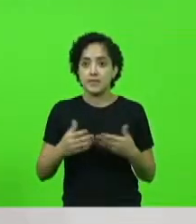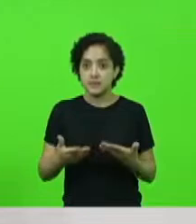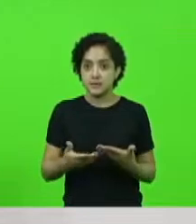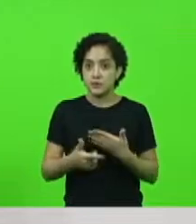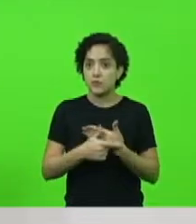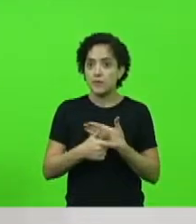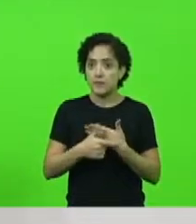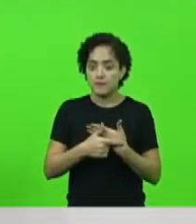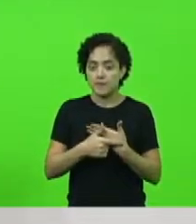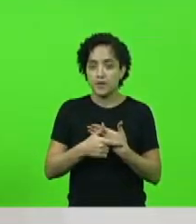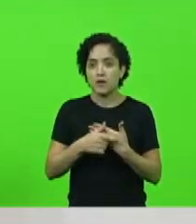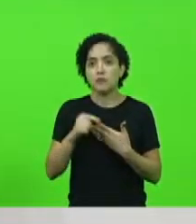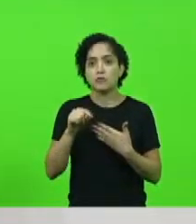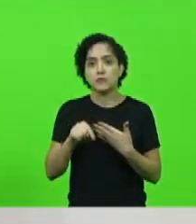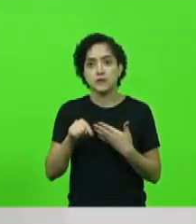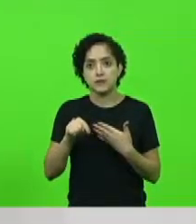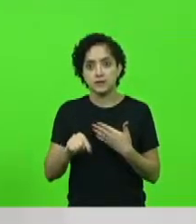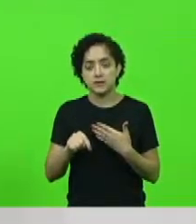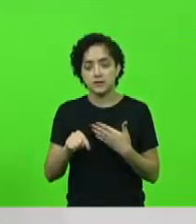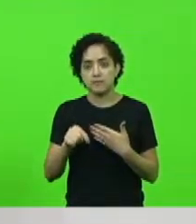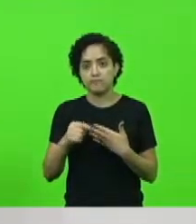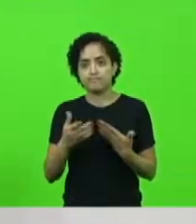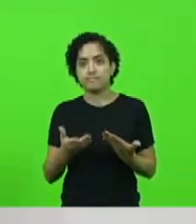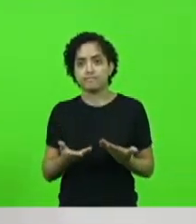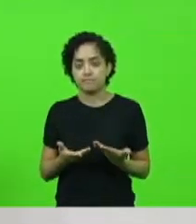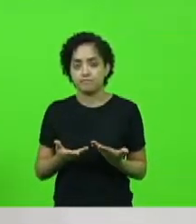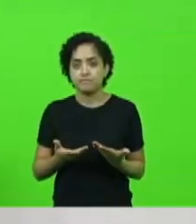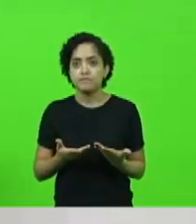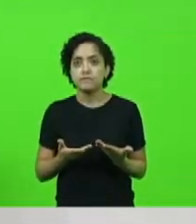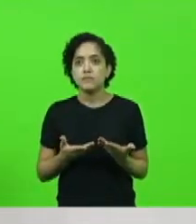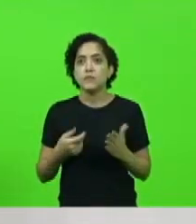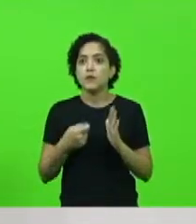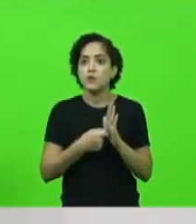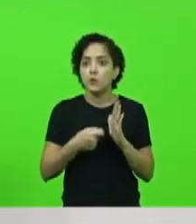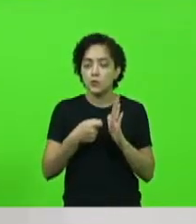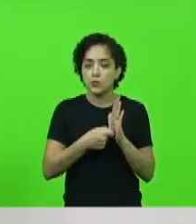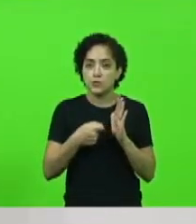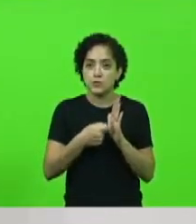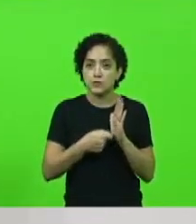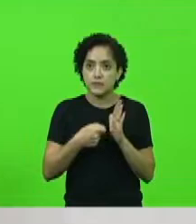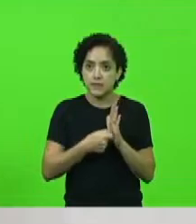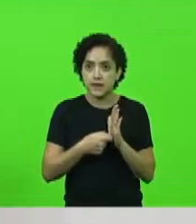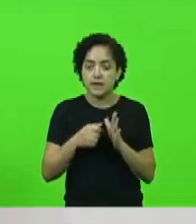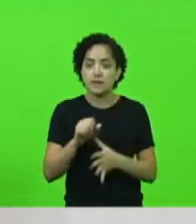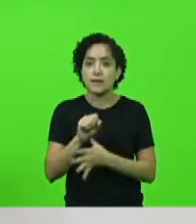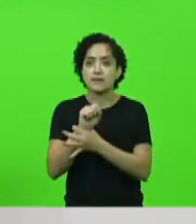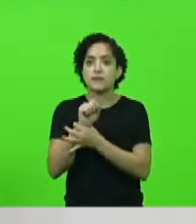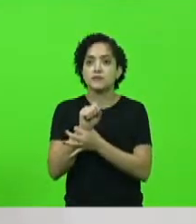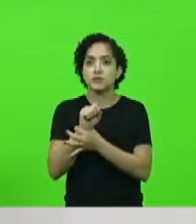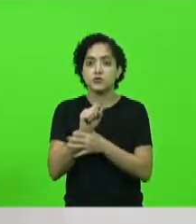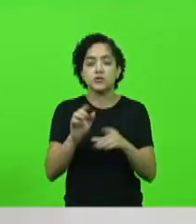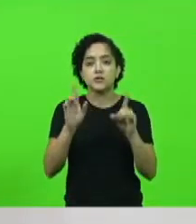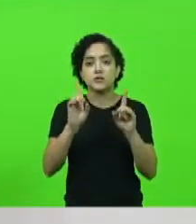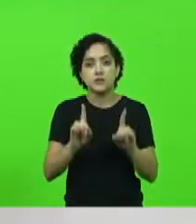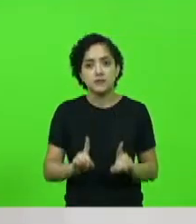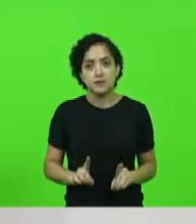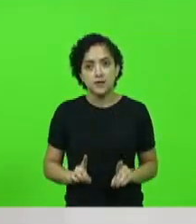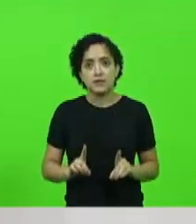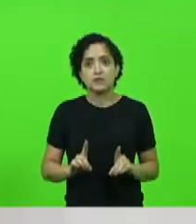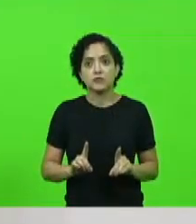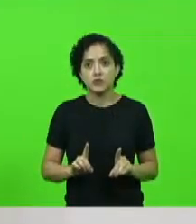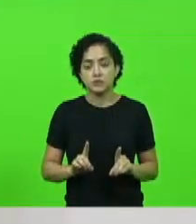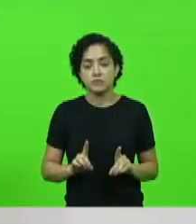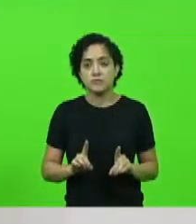casa, senhor presidente, senhores e senhoras deputados e deputadas, lutar para garantir a dignidade do nosso povo. Reforço